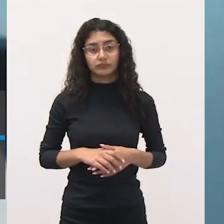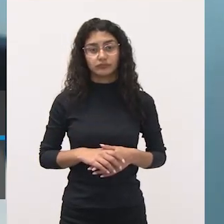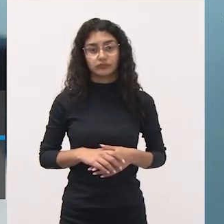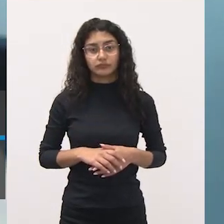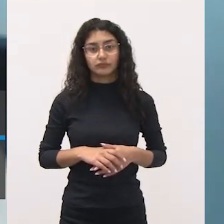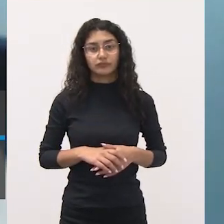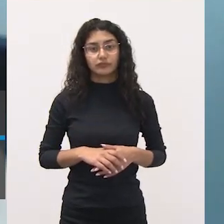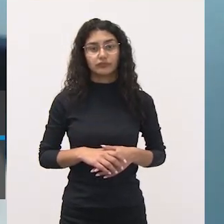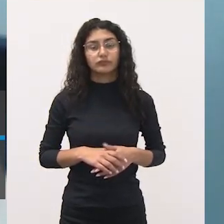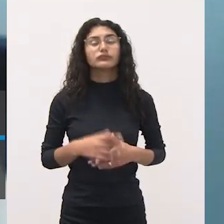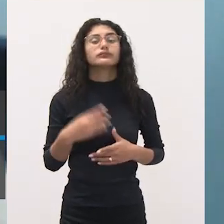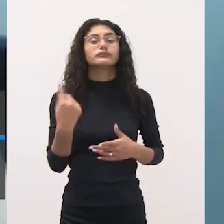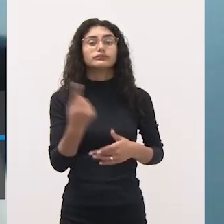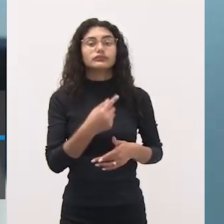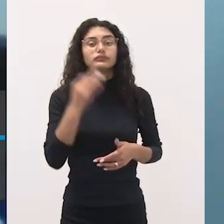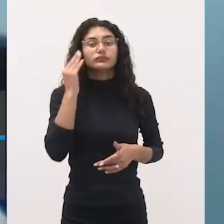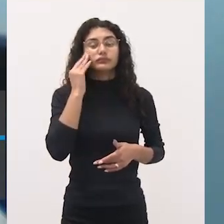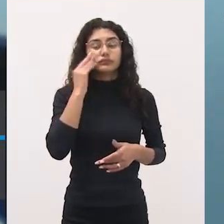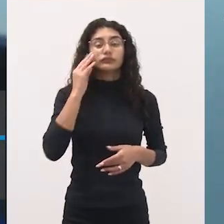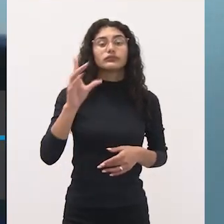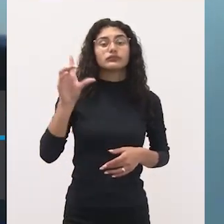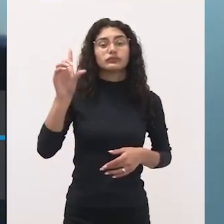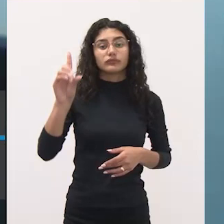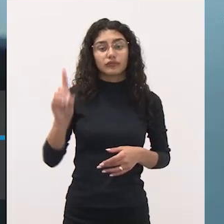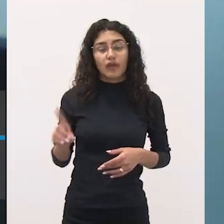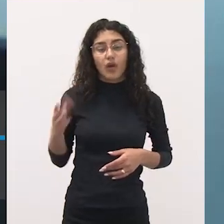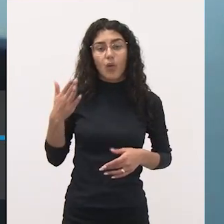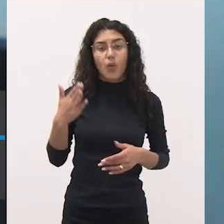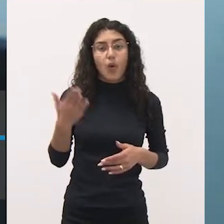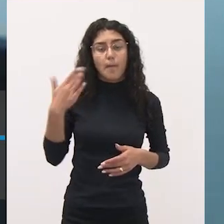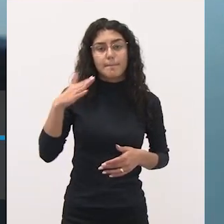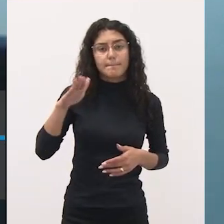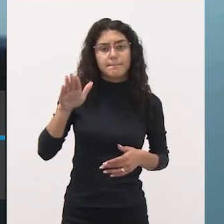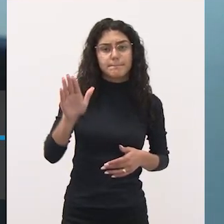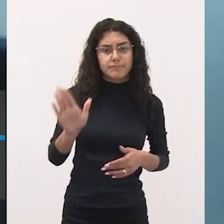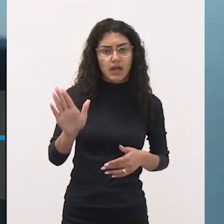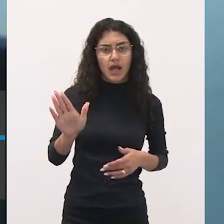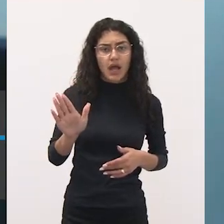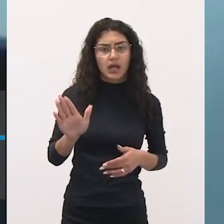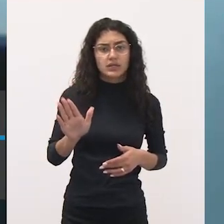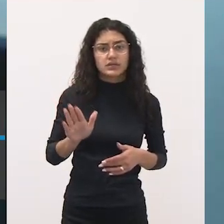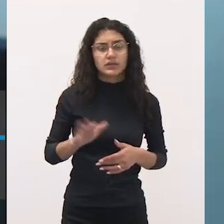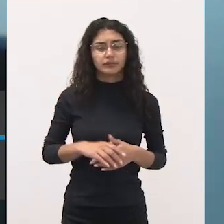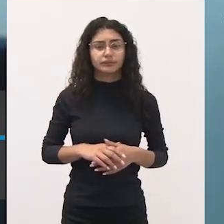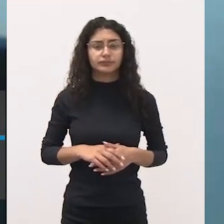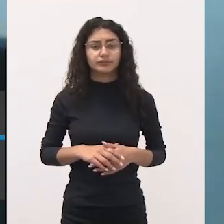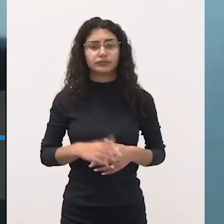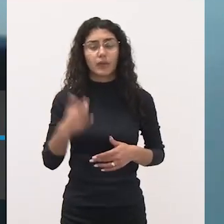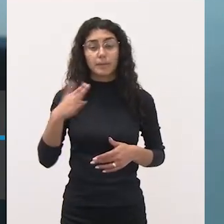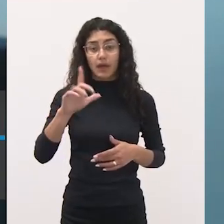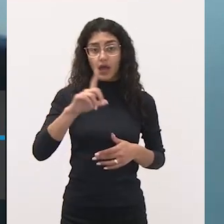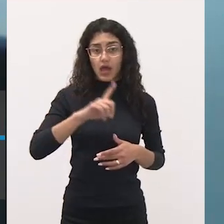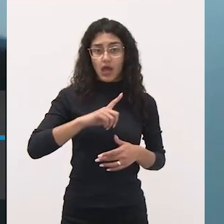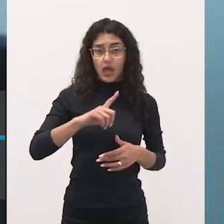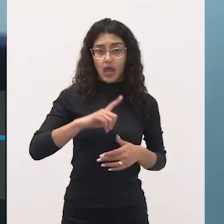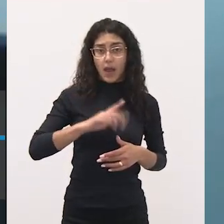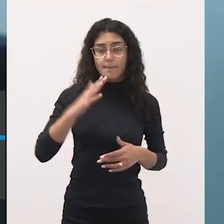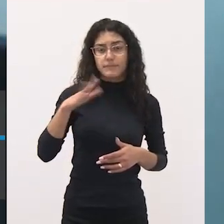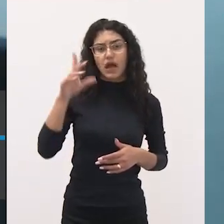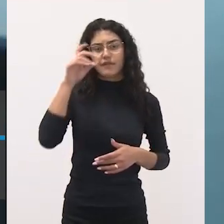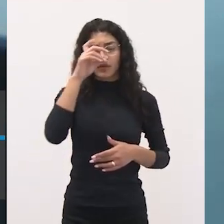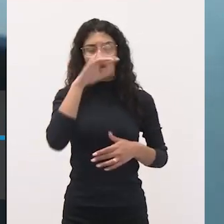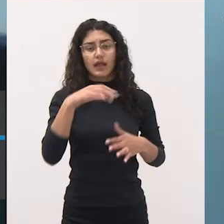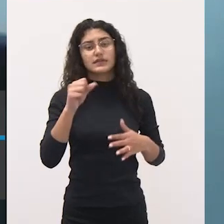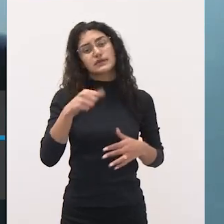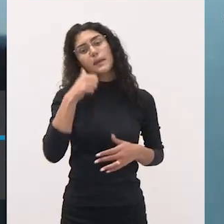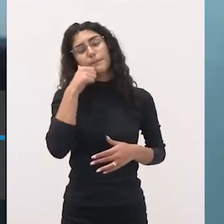a deficiência, quanto você é mais vulnerável dentro da pirâmide, você vai... Então, se você é mulher,